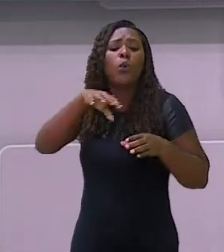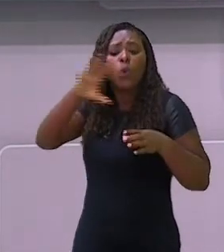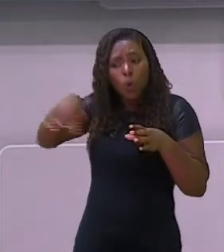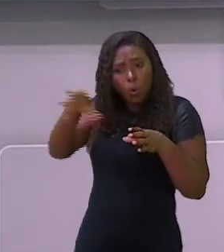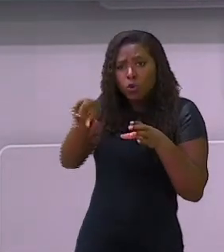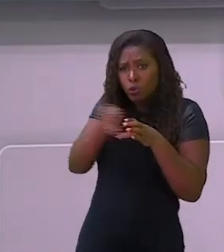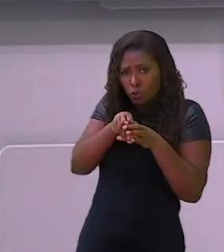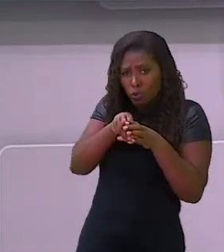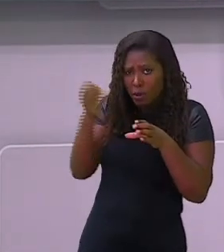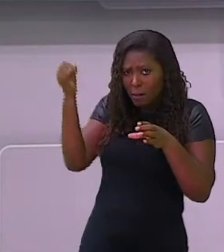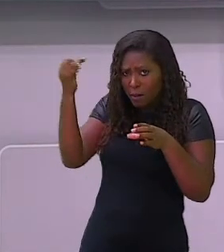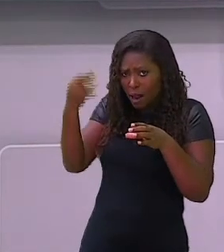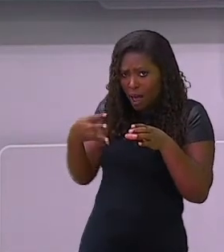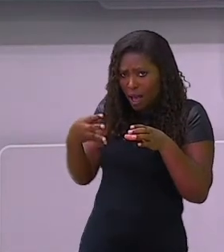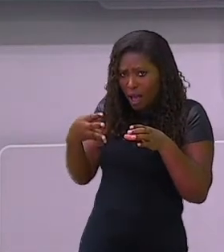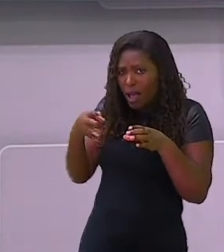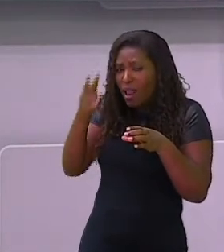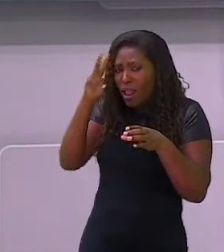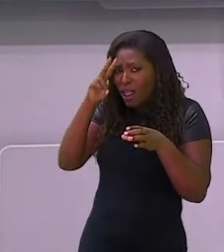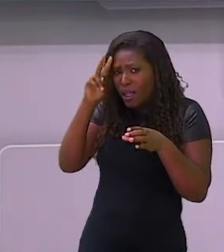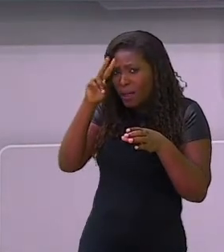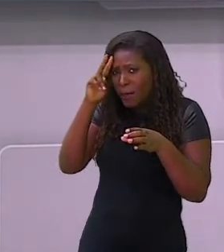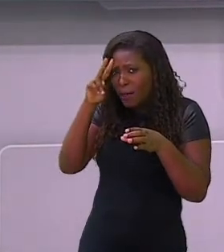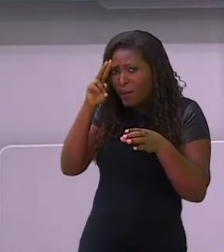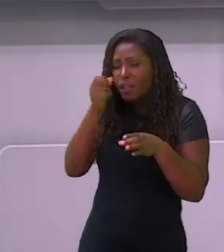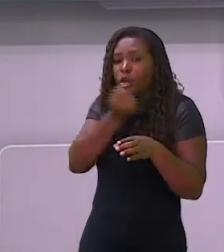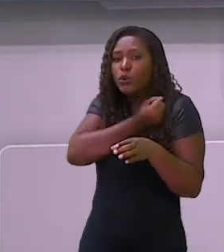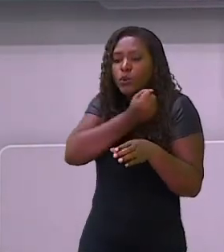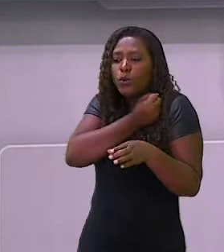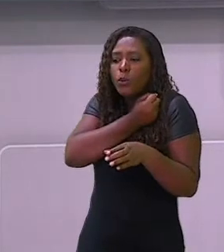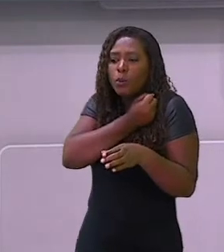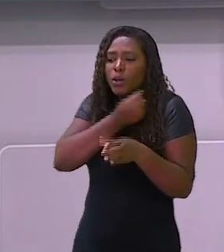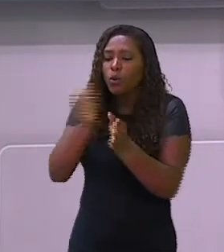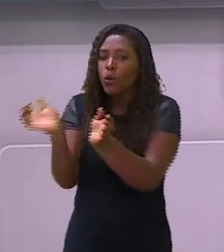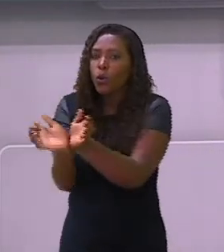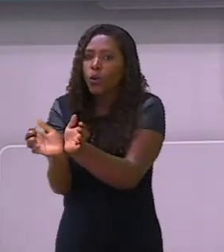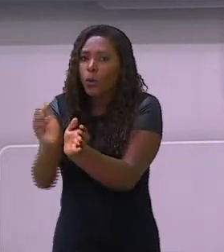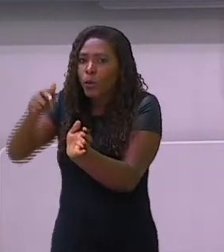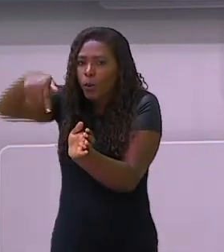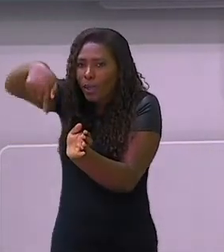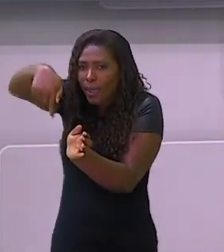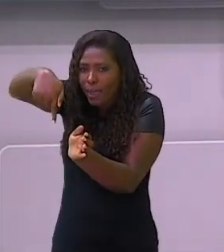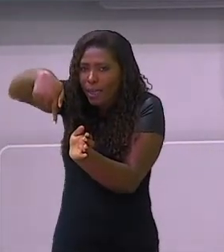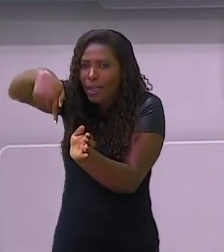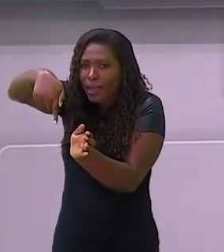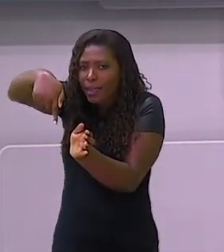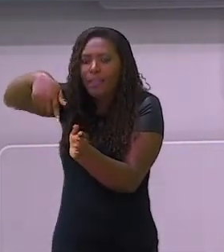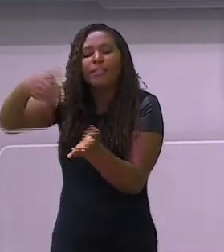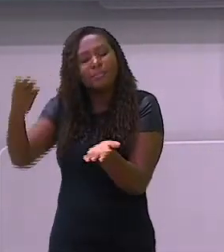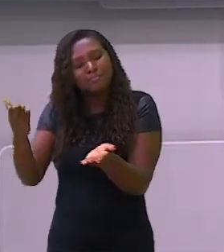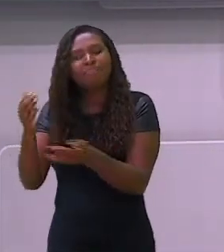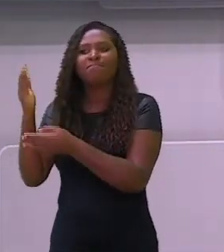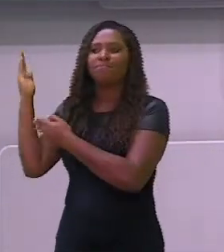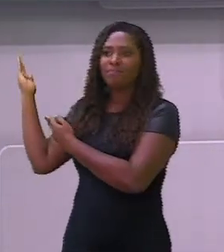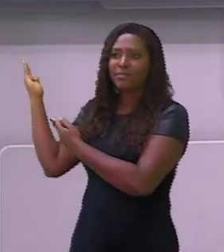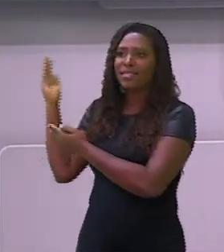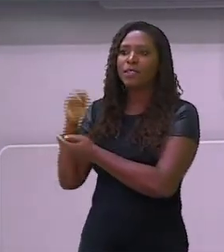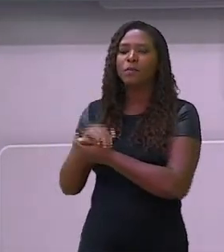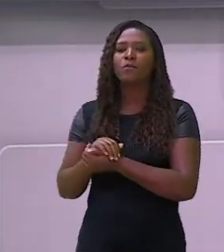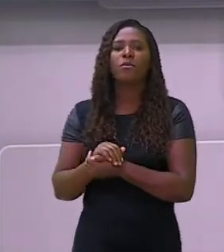vamos começar e tal adição e subtração de números racionais